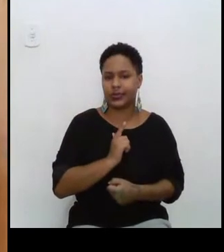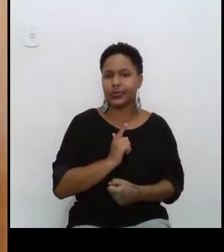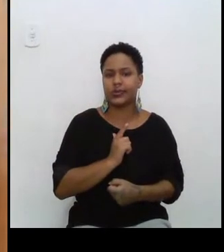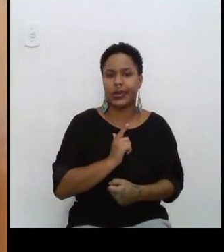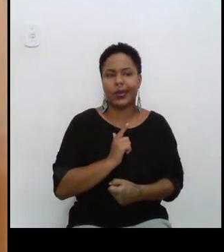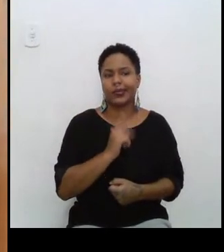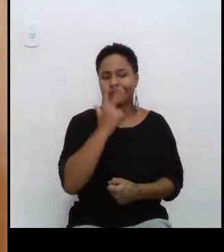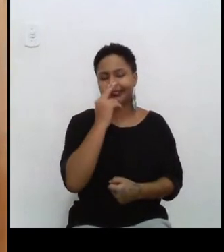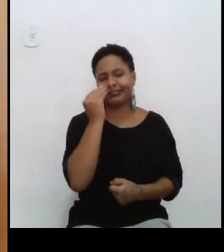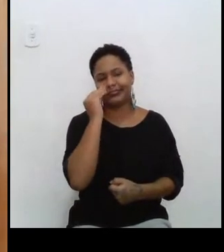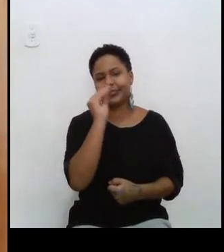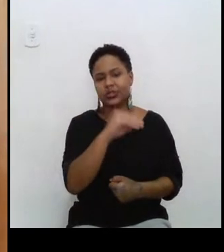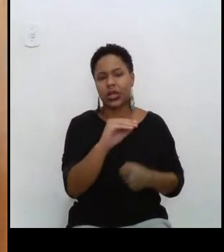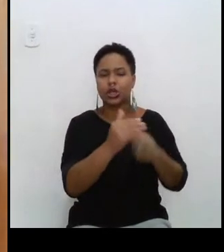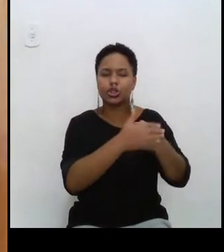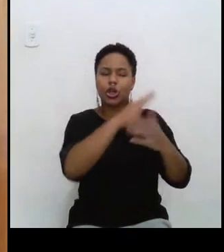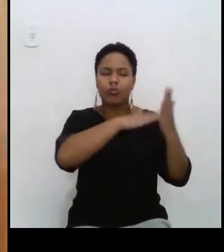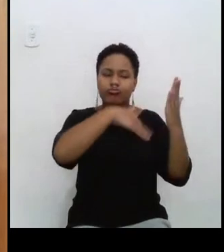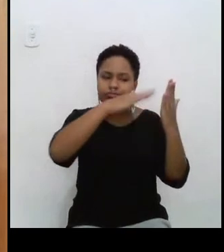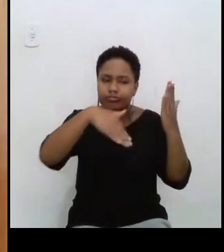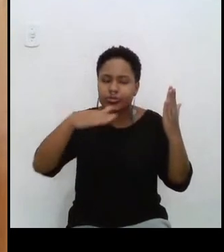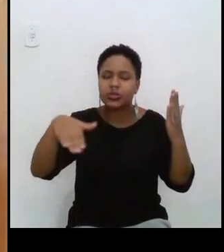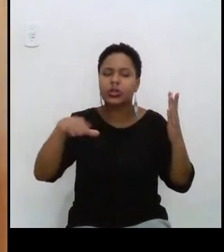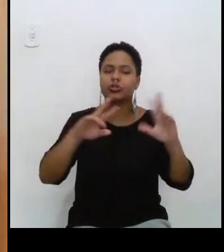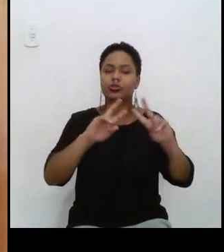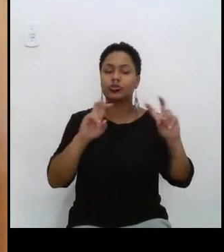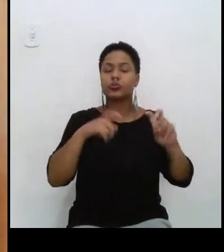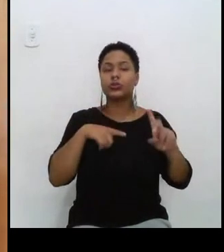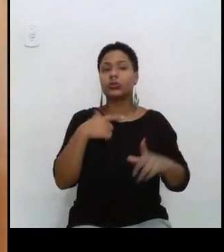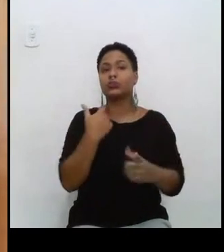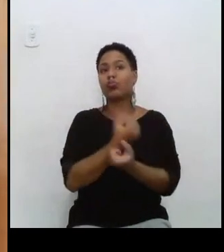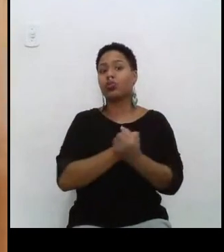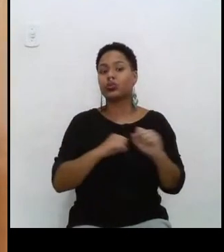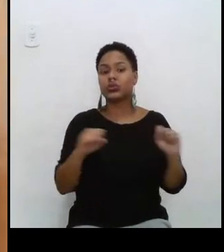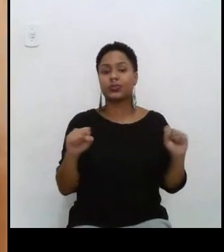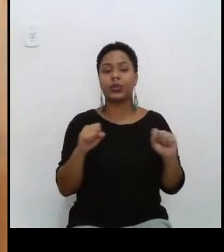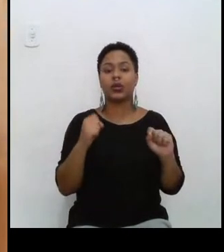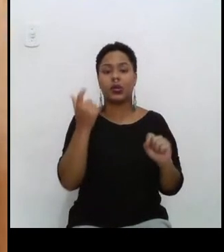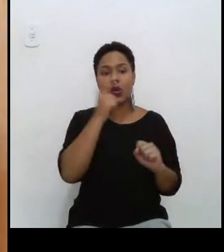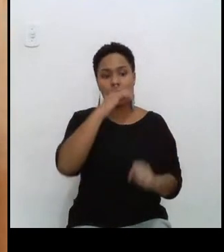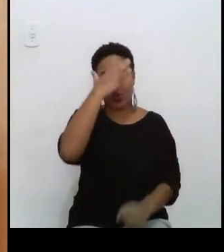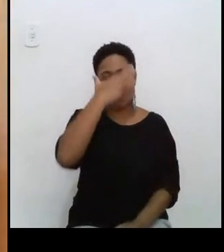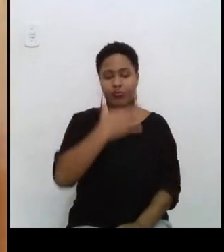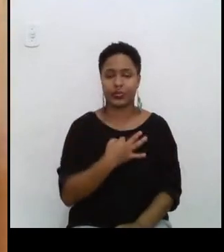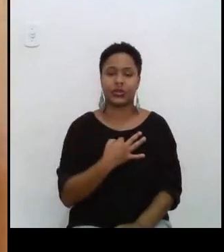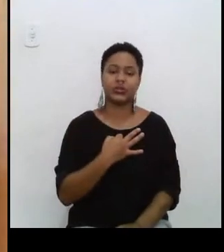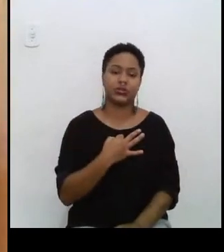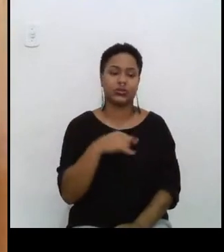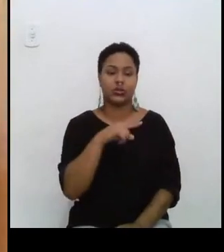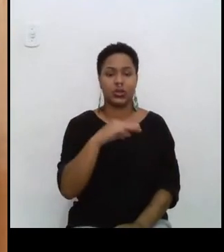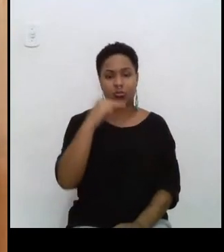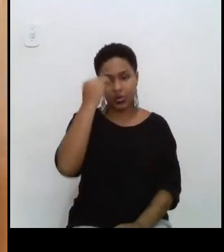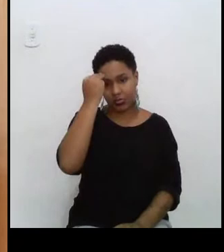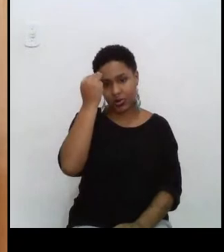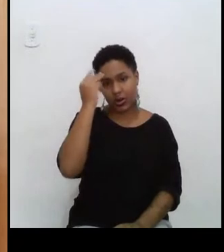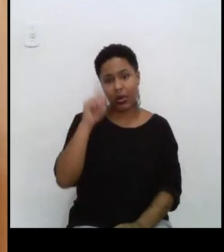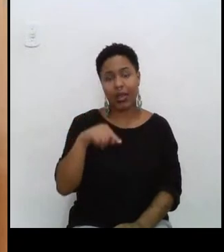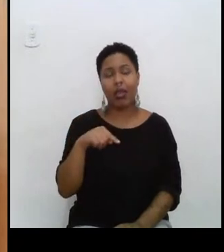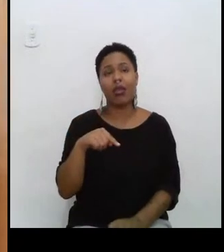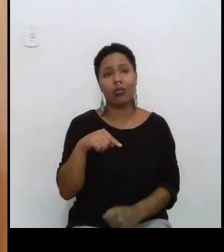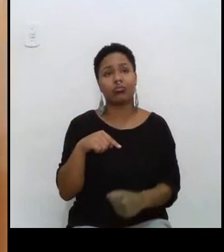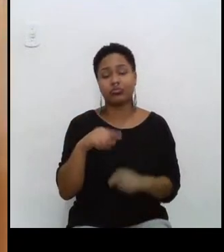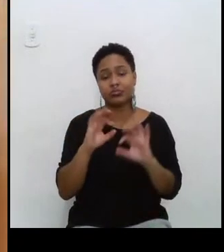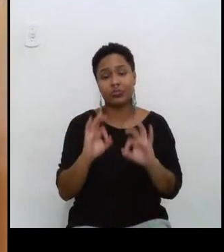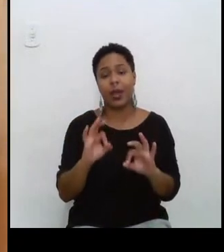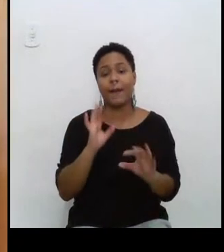não conseguir ligar também de compreender melhor como lugar de memória no lugar da memória ao a altura Gramado